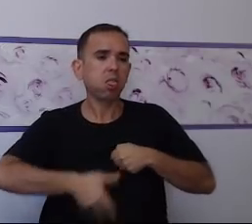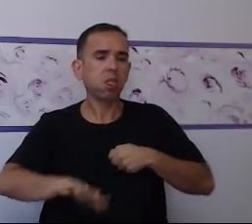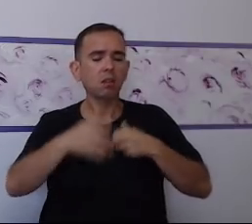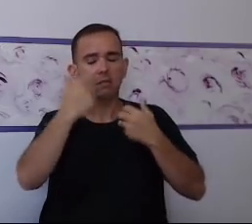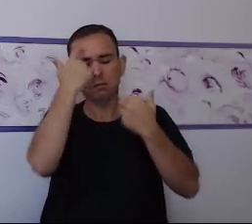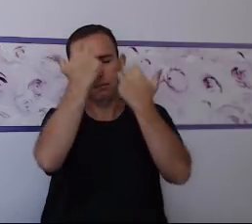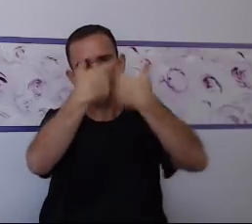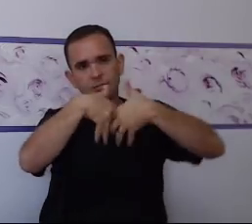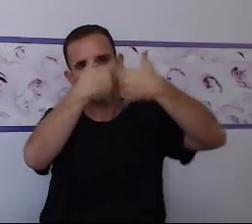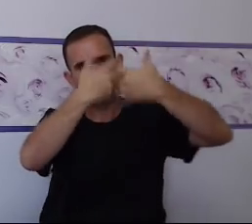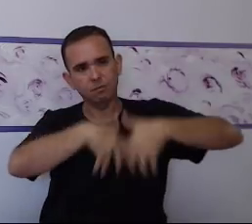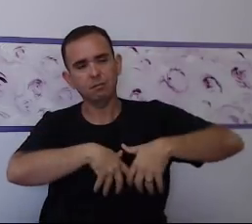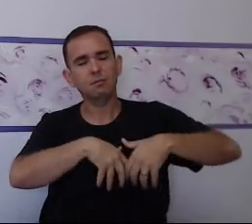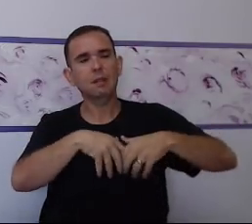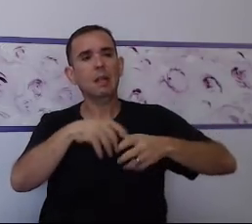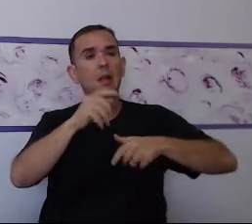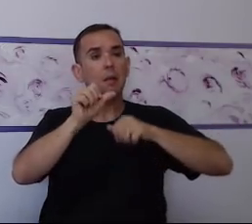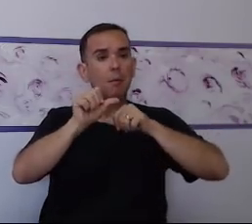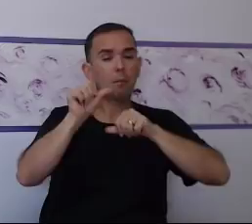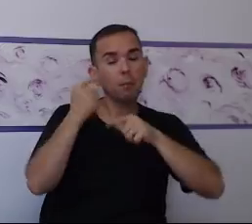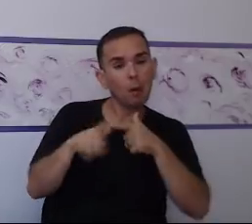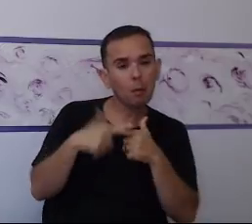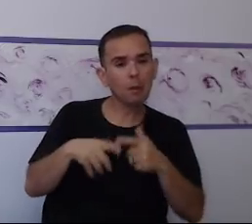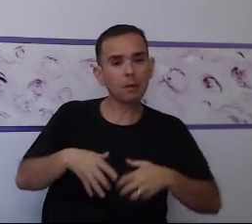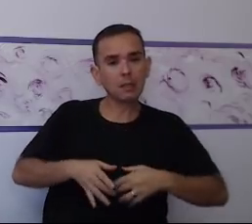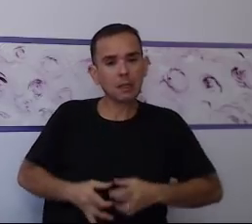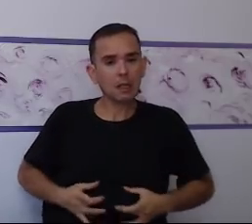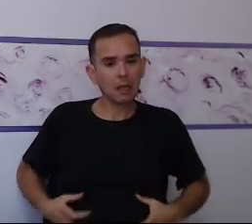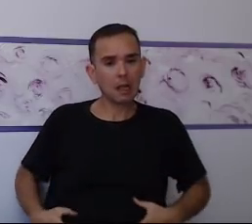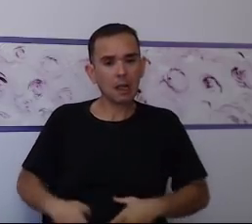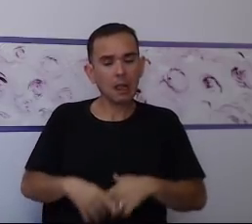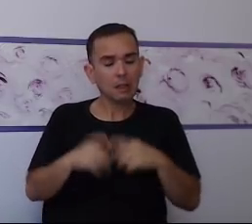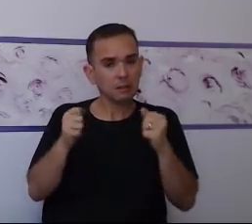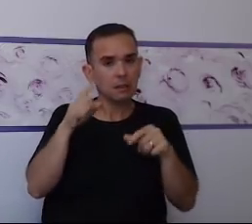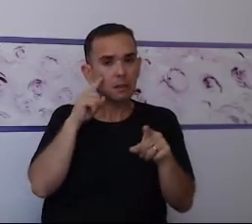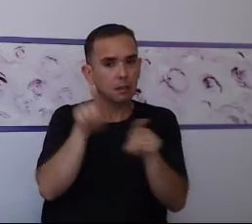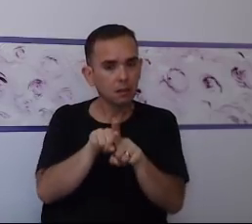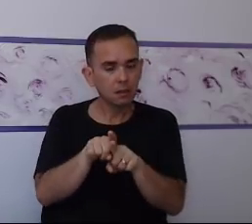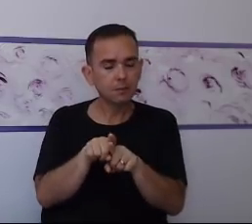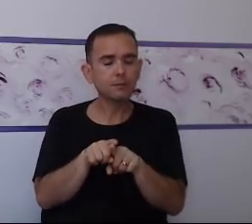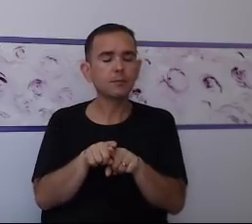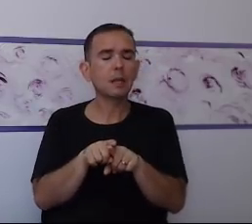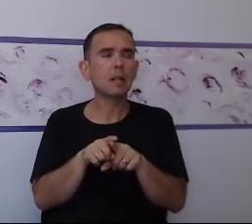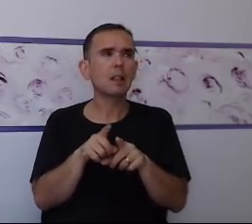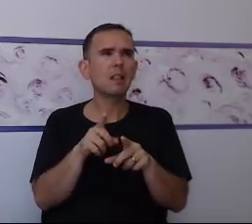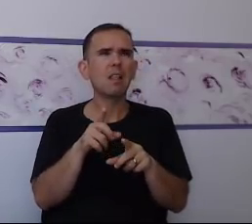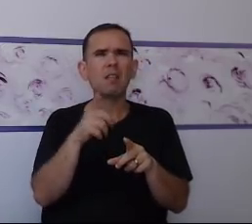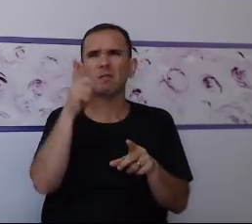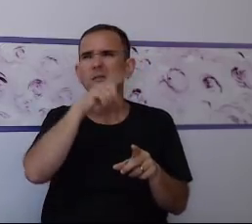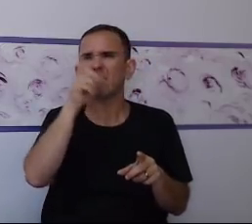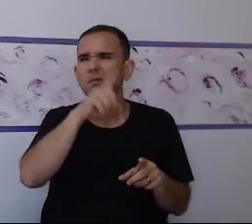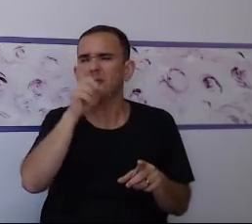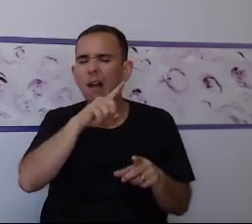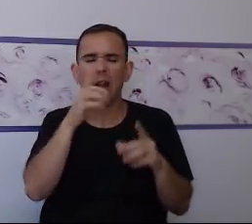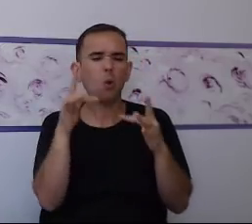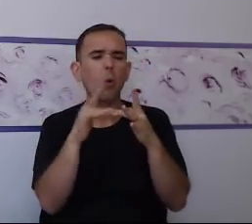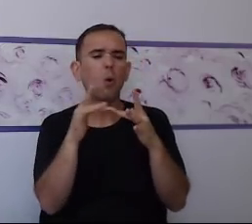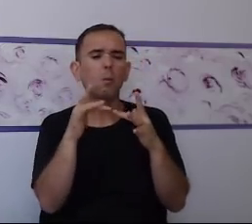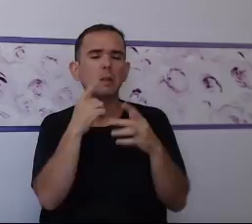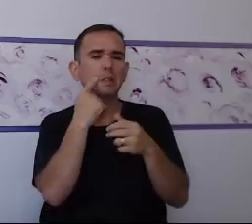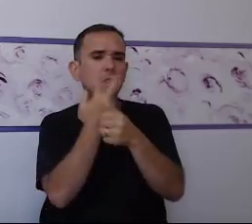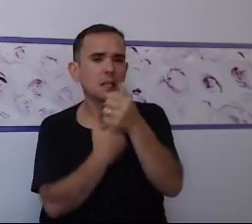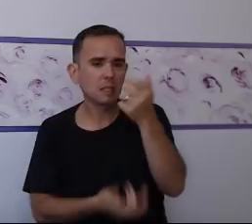cerebral, alterações na placenta, transtornos metabólicos maternos, incompatibilidade sanguínea. Então, o